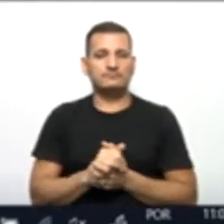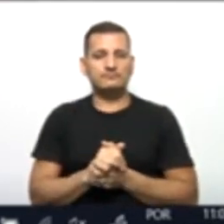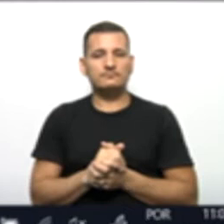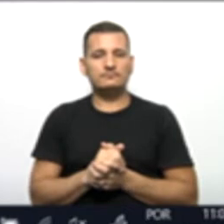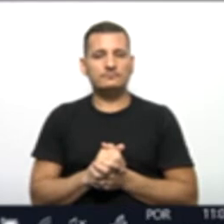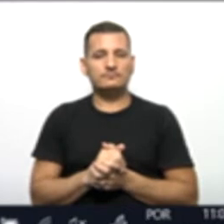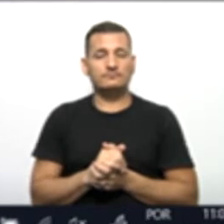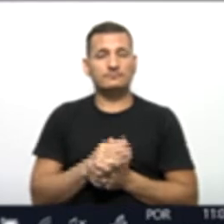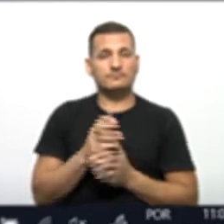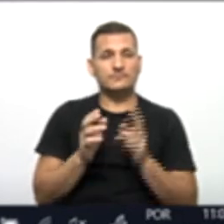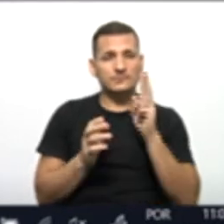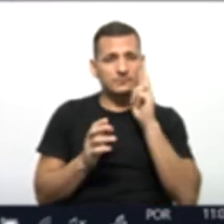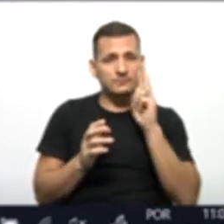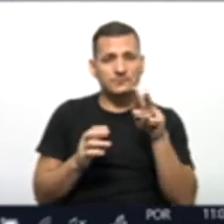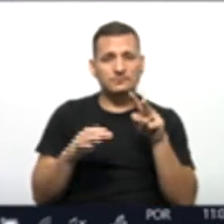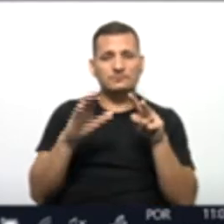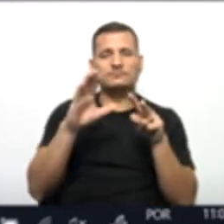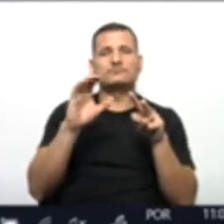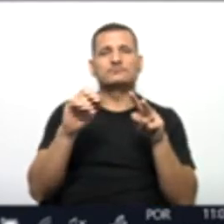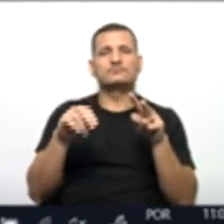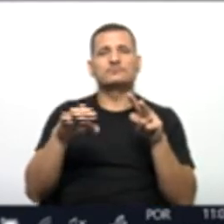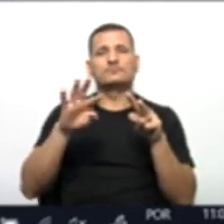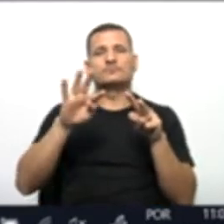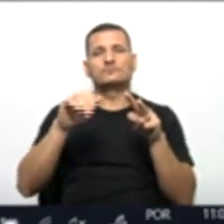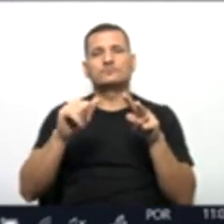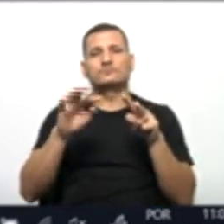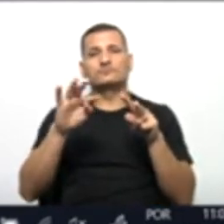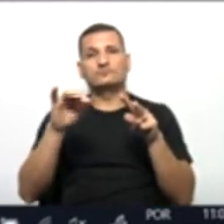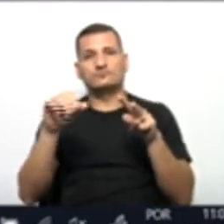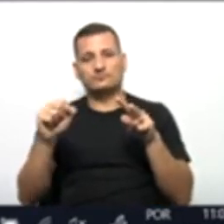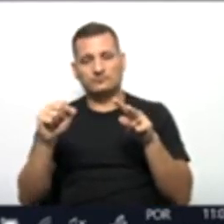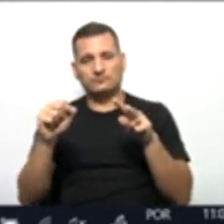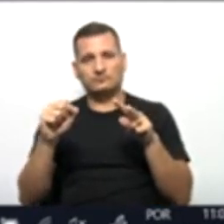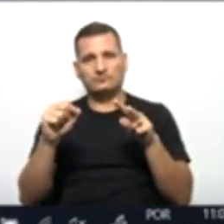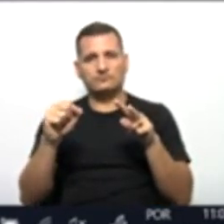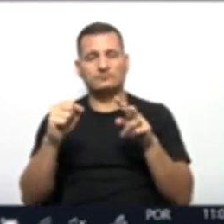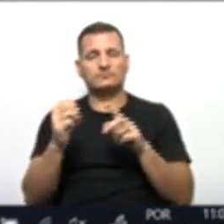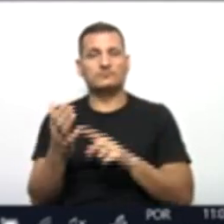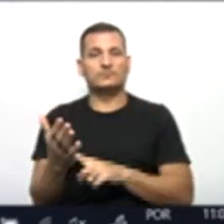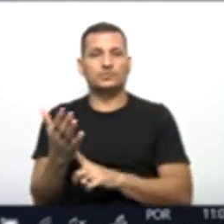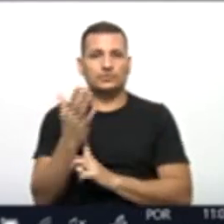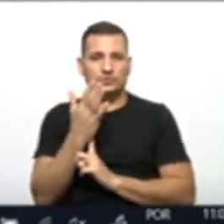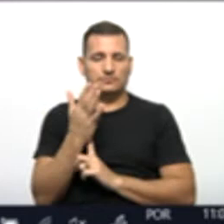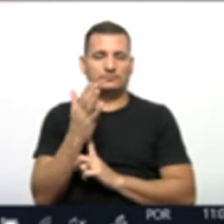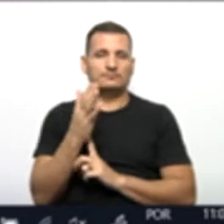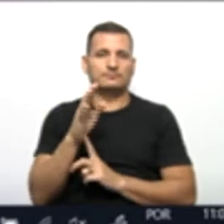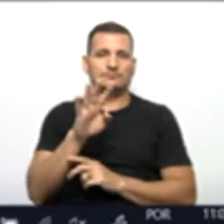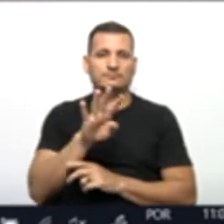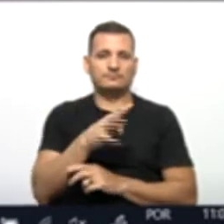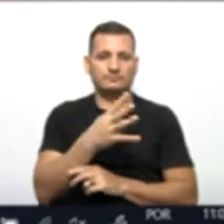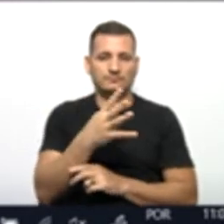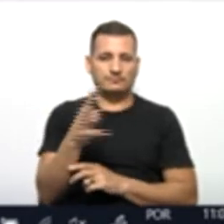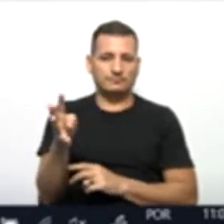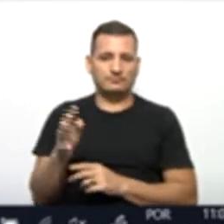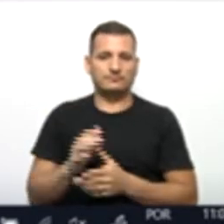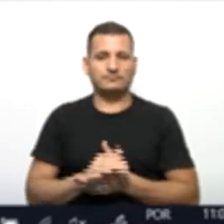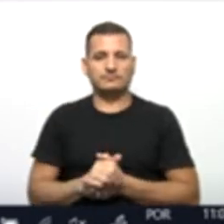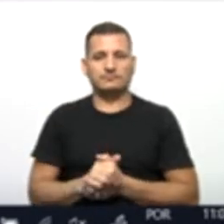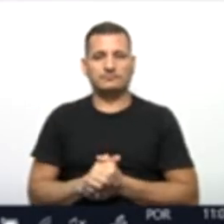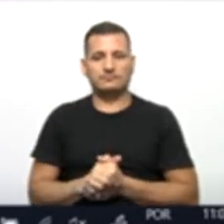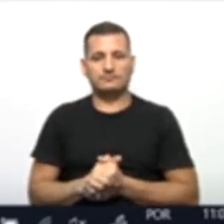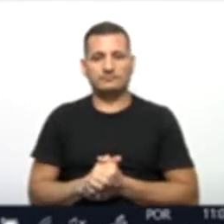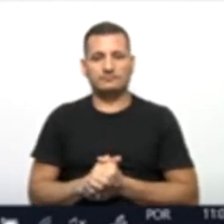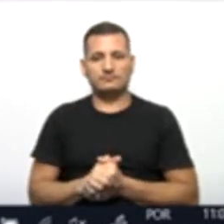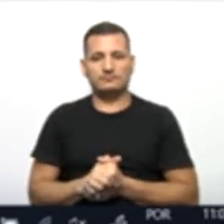esse nosso botão contar ele vai mostrar a tabela que nós criamos o muscle car